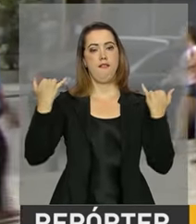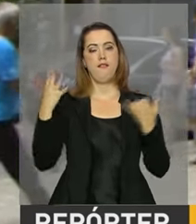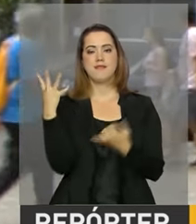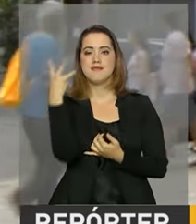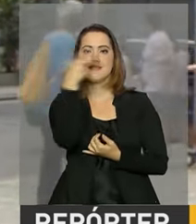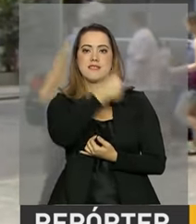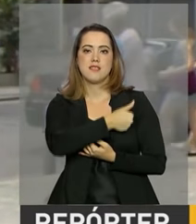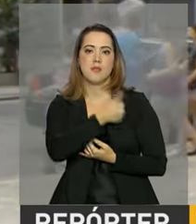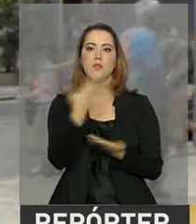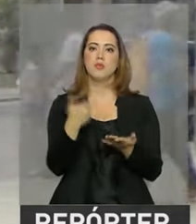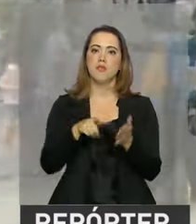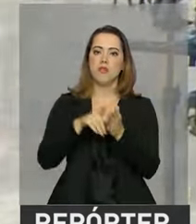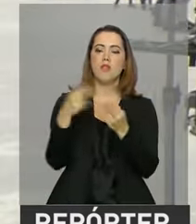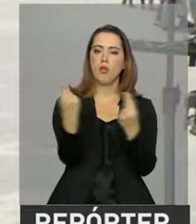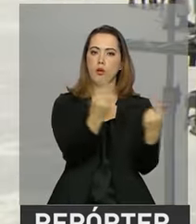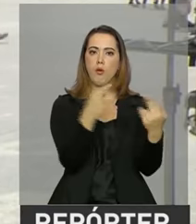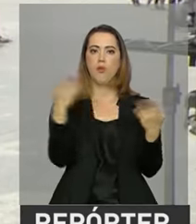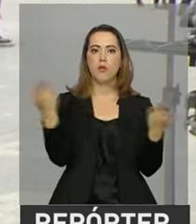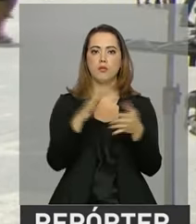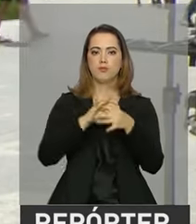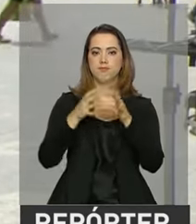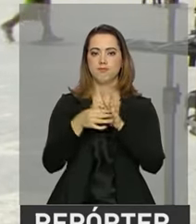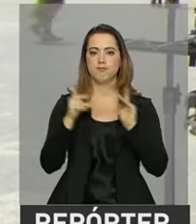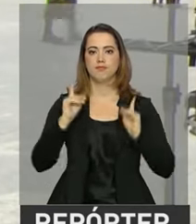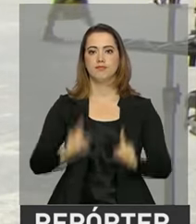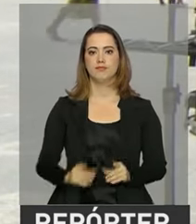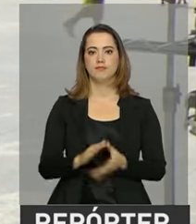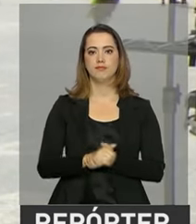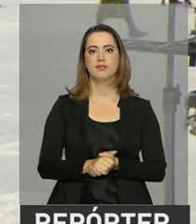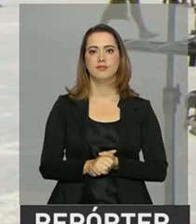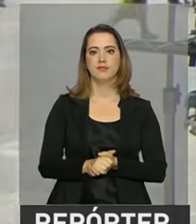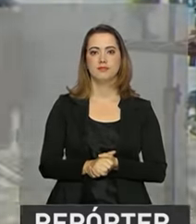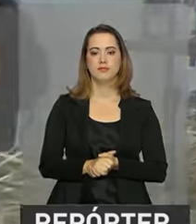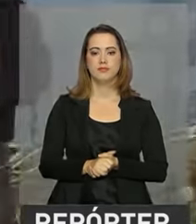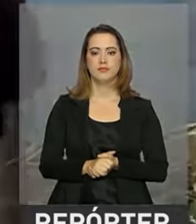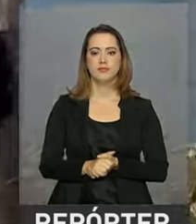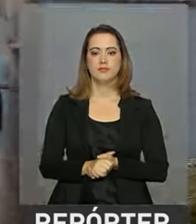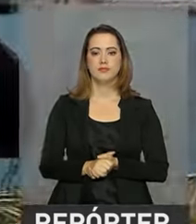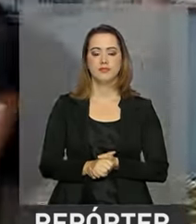ser tão quão bonito foi a das Olimpíadas.